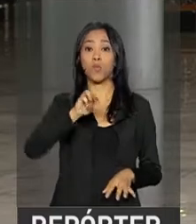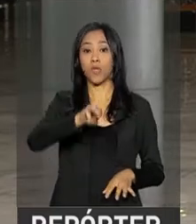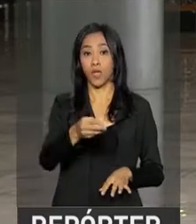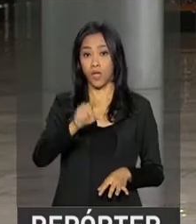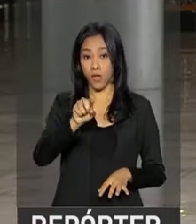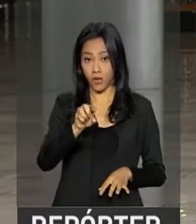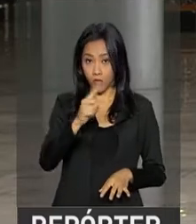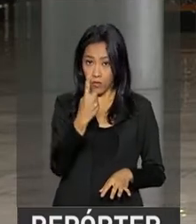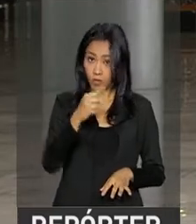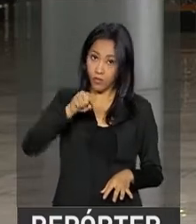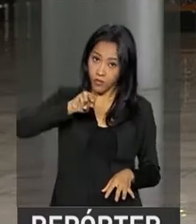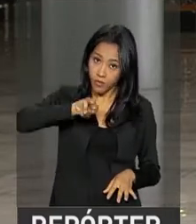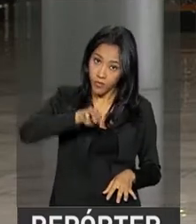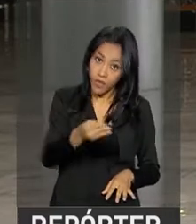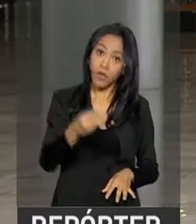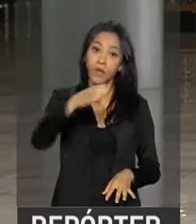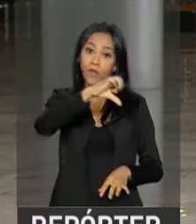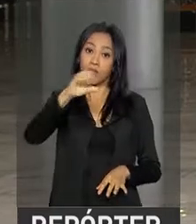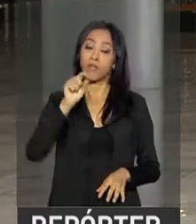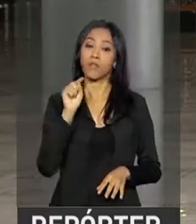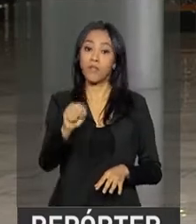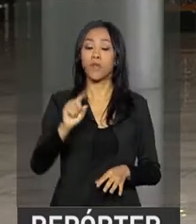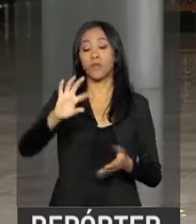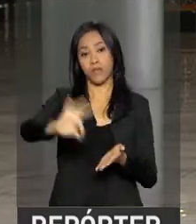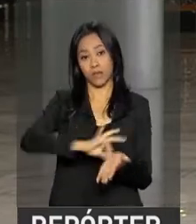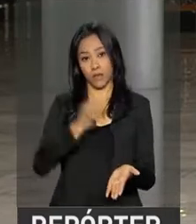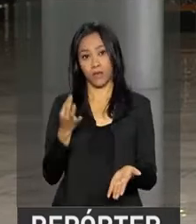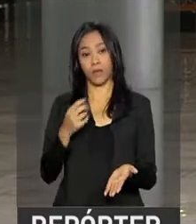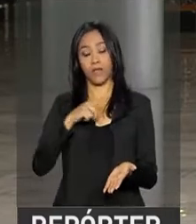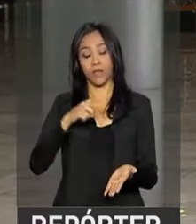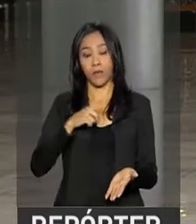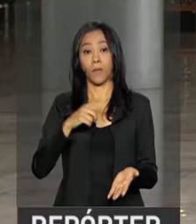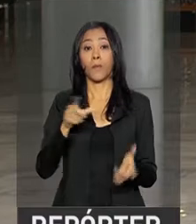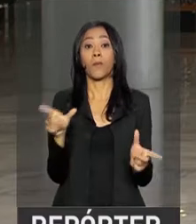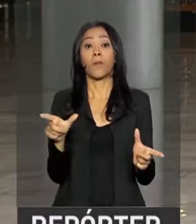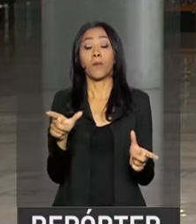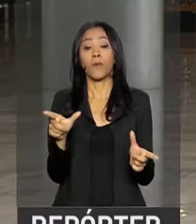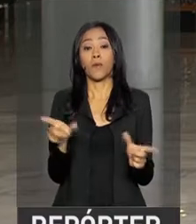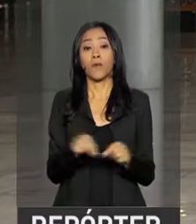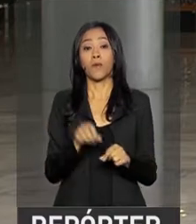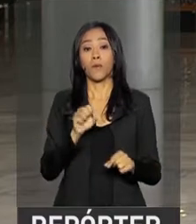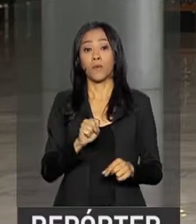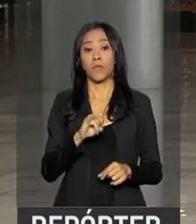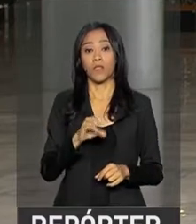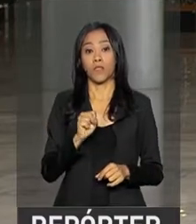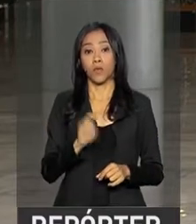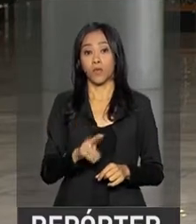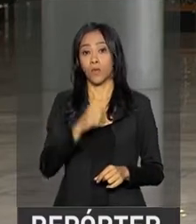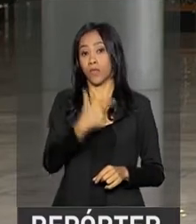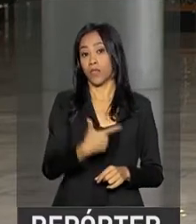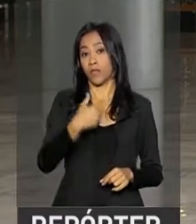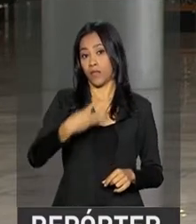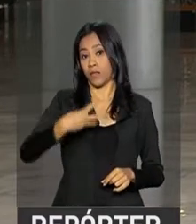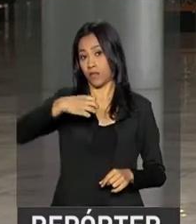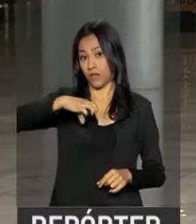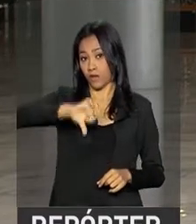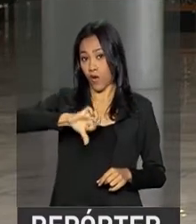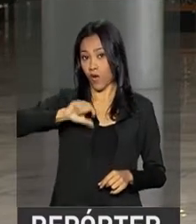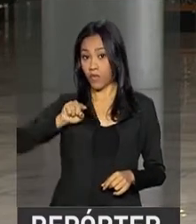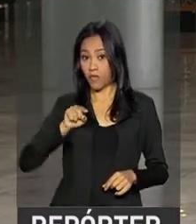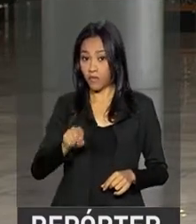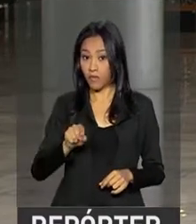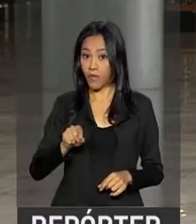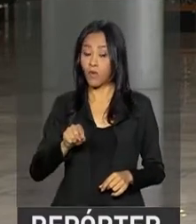inscritos o sisu oferece mais de 130 é do 239 mil vagas em